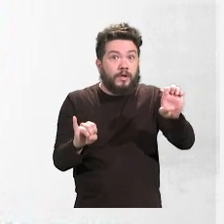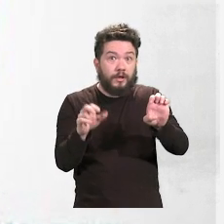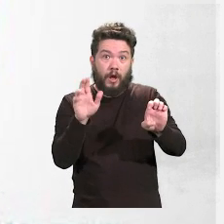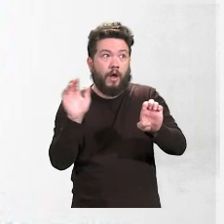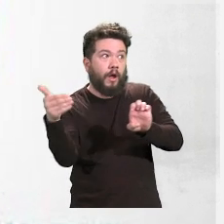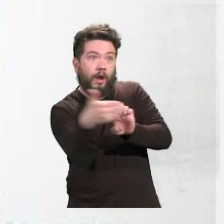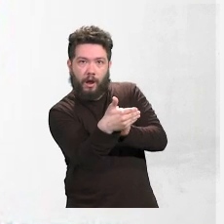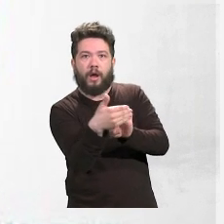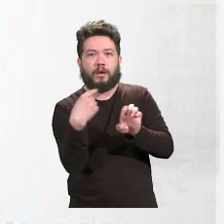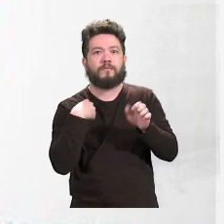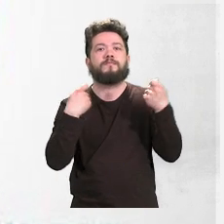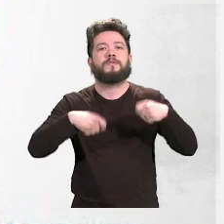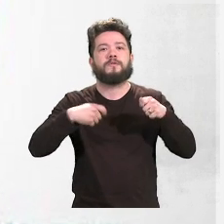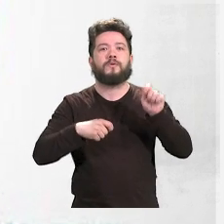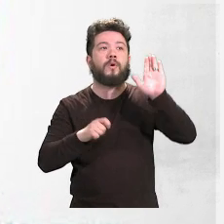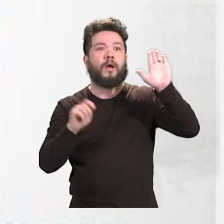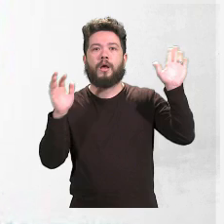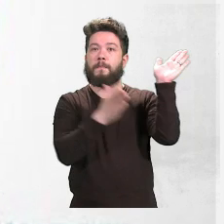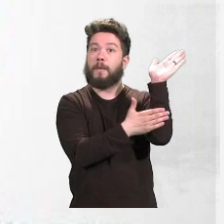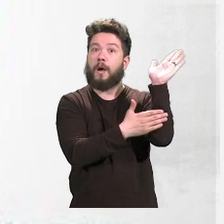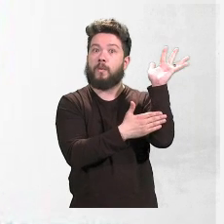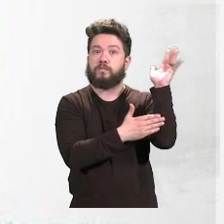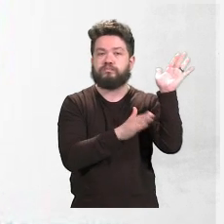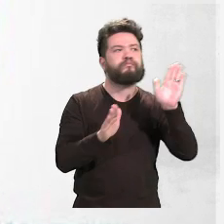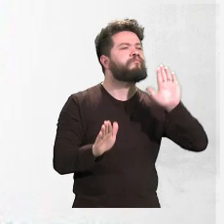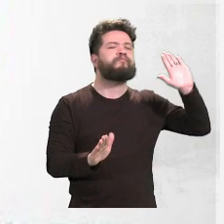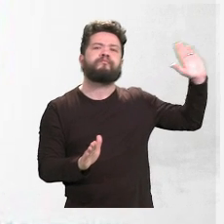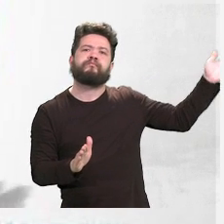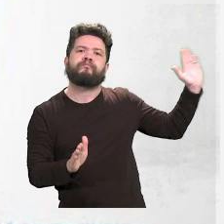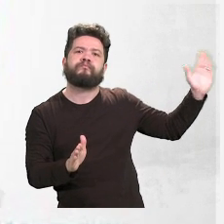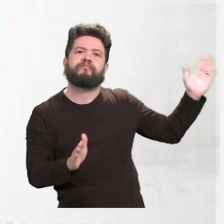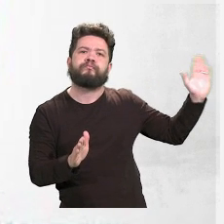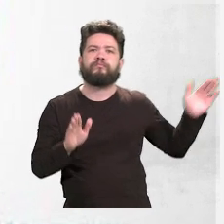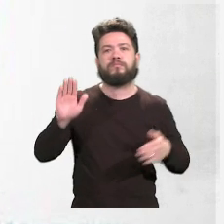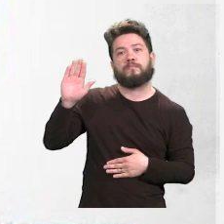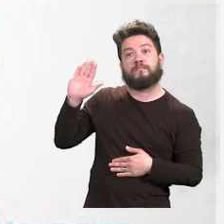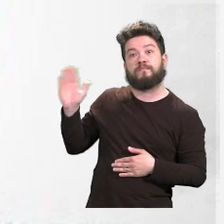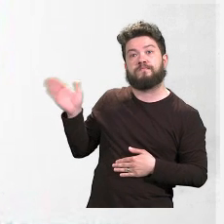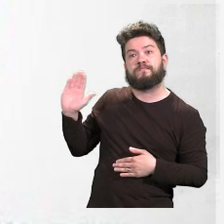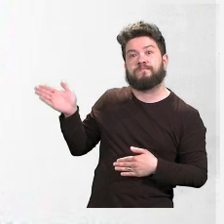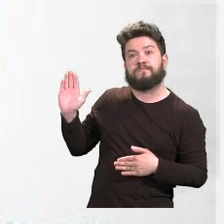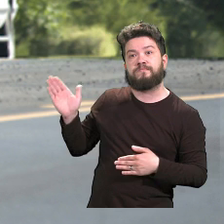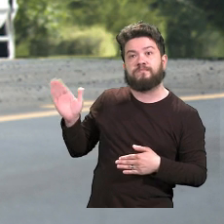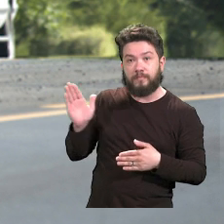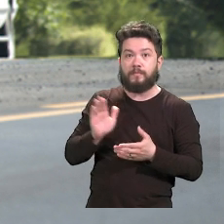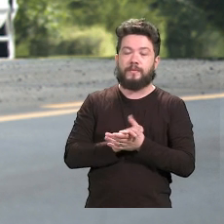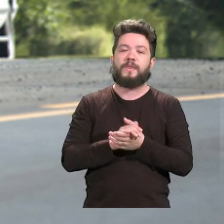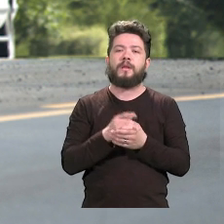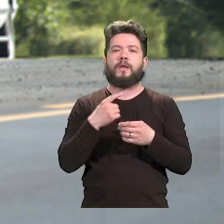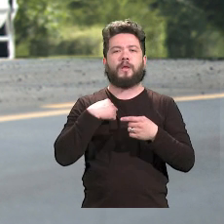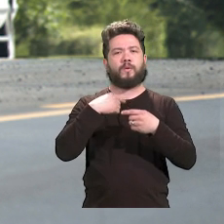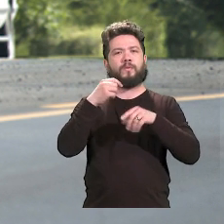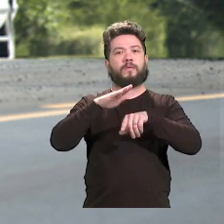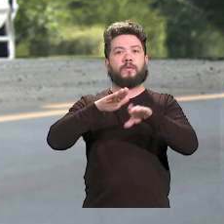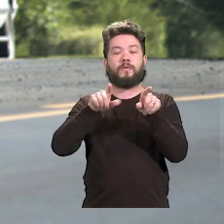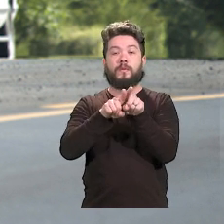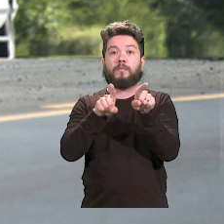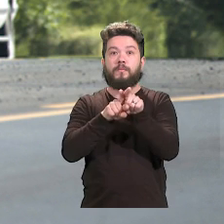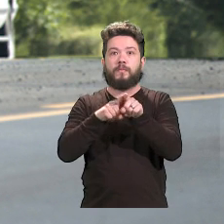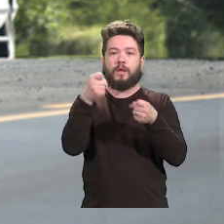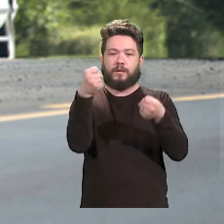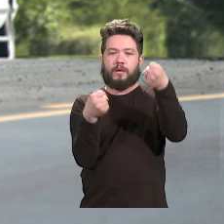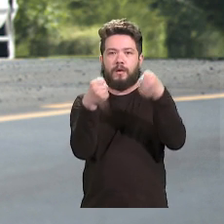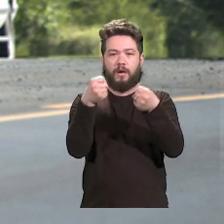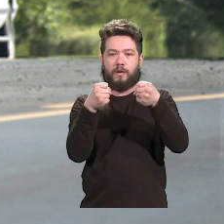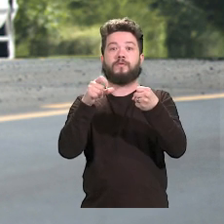da pista e sempre sinalize com o braço suas intenções. Outro cuidado importante para o ciclista tem a